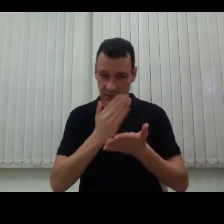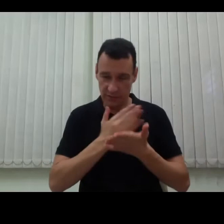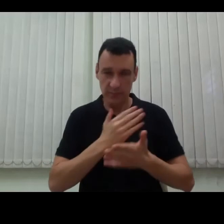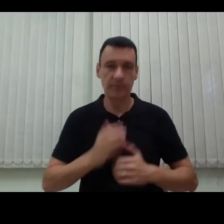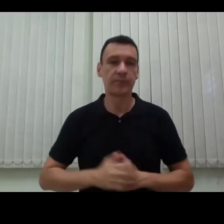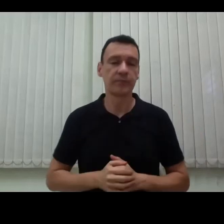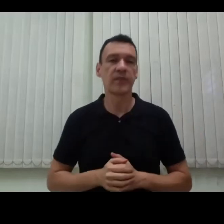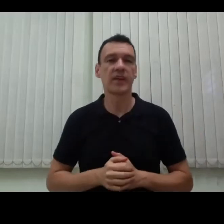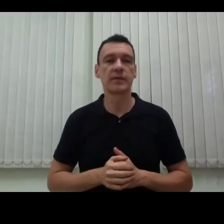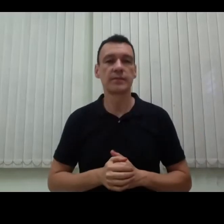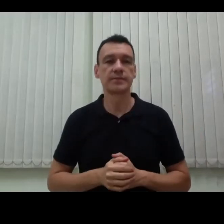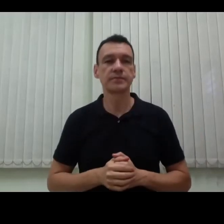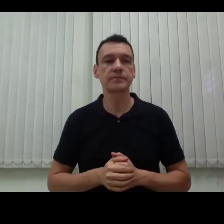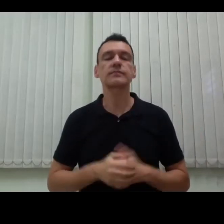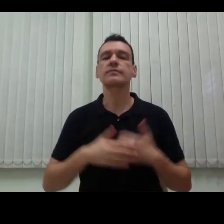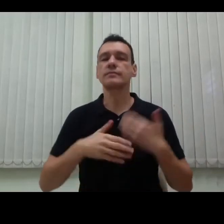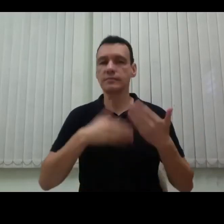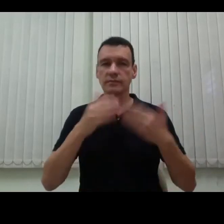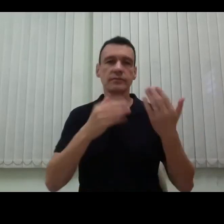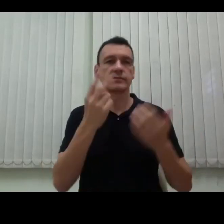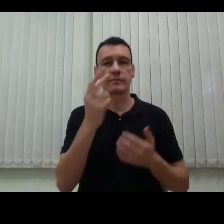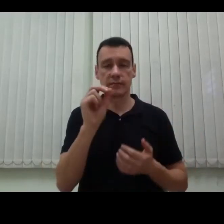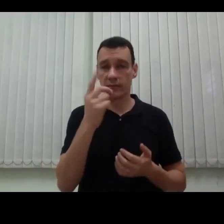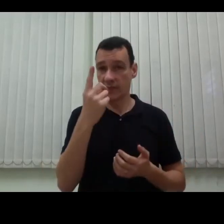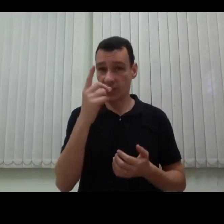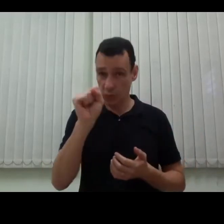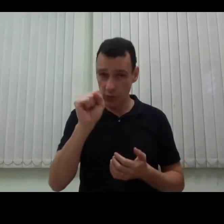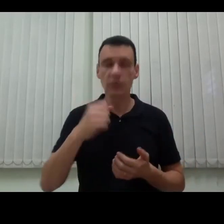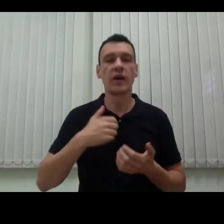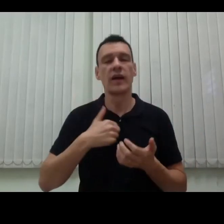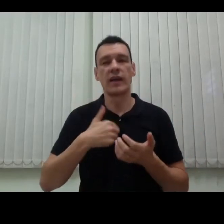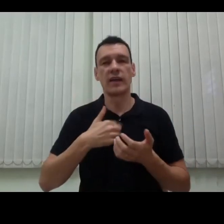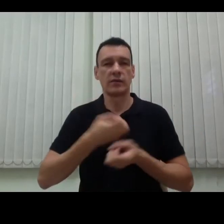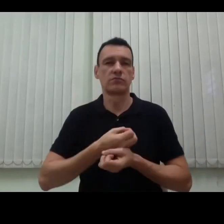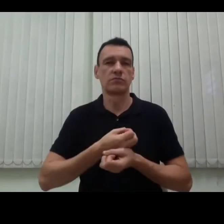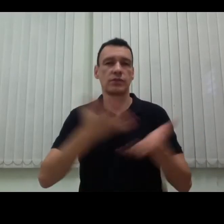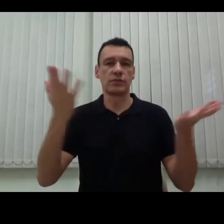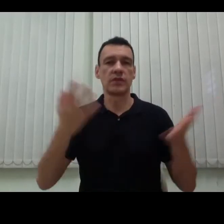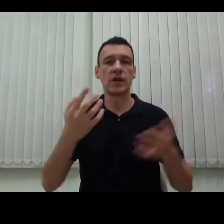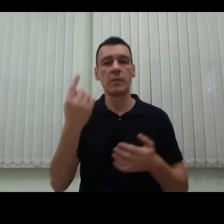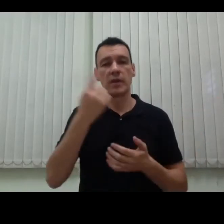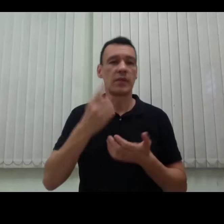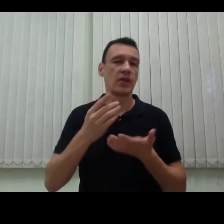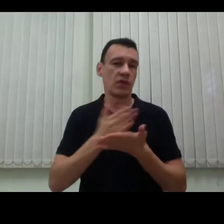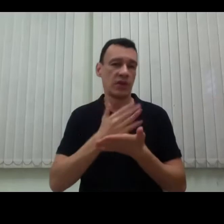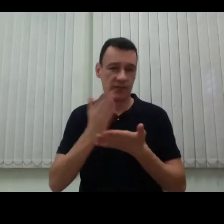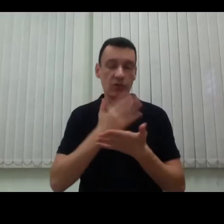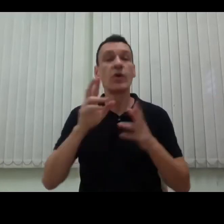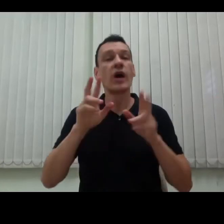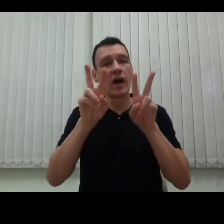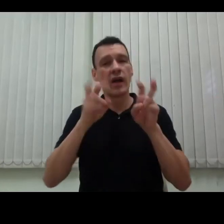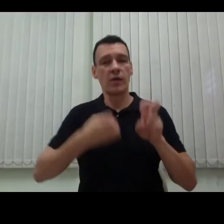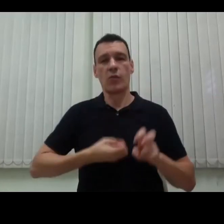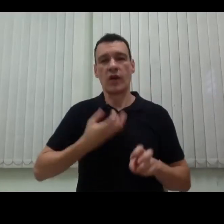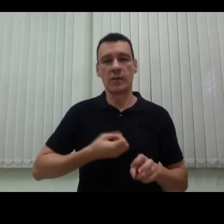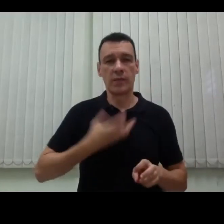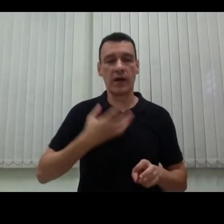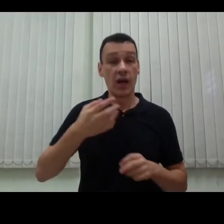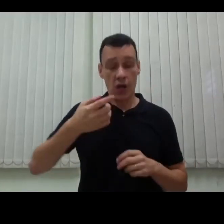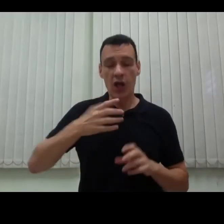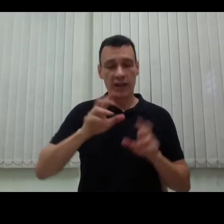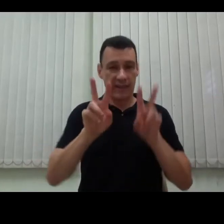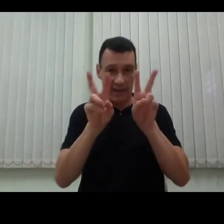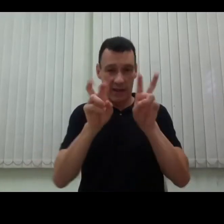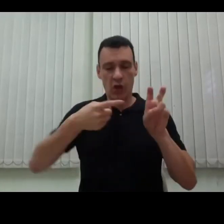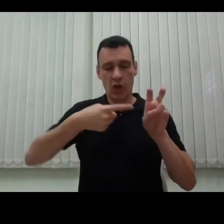respeito. Em 2018, eu publiquei o meu primeiro livro de poemas, Nós, 20 Poemas e uma